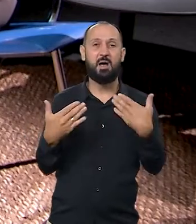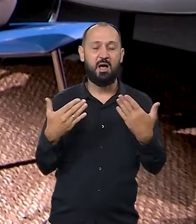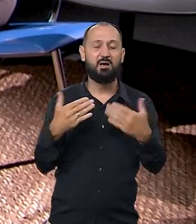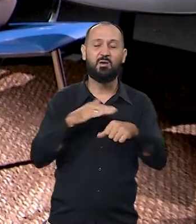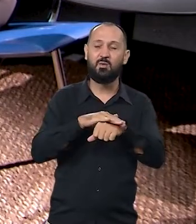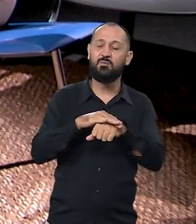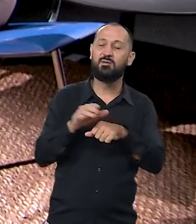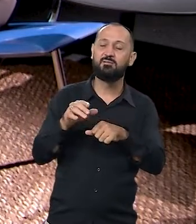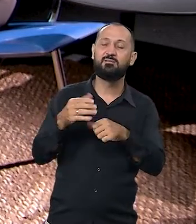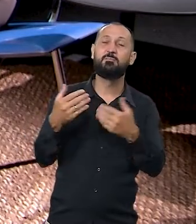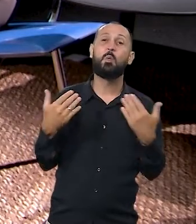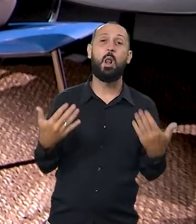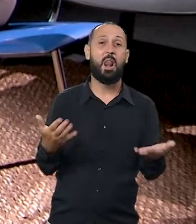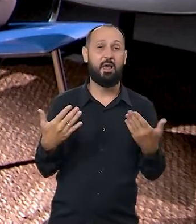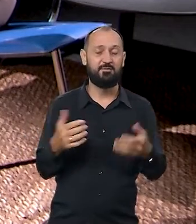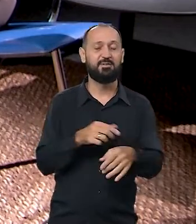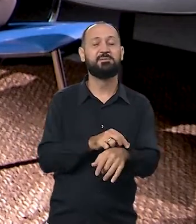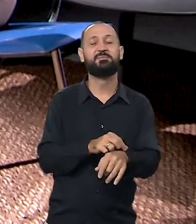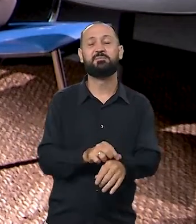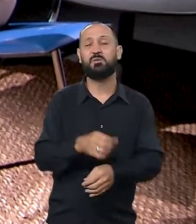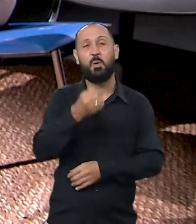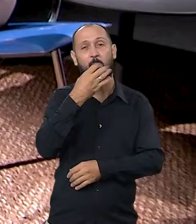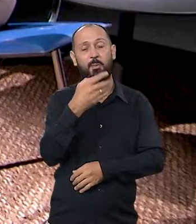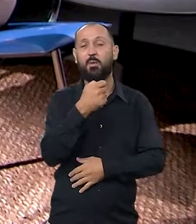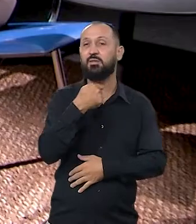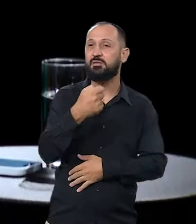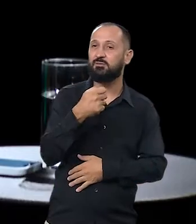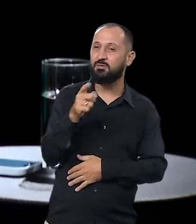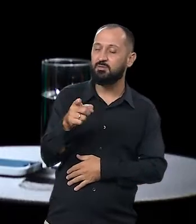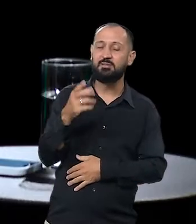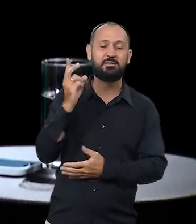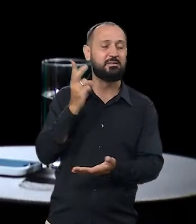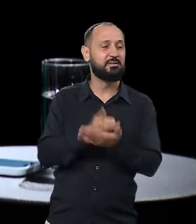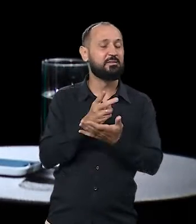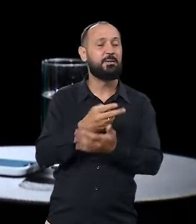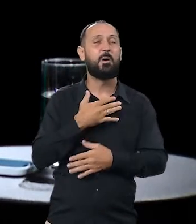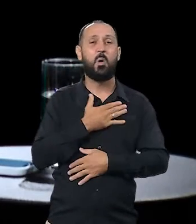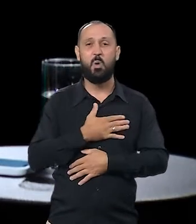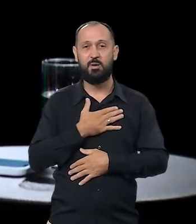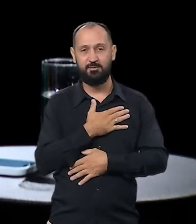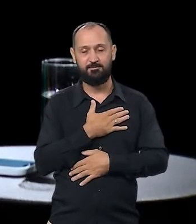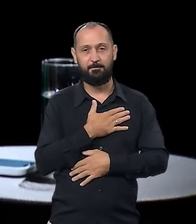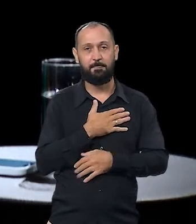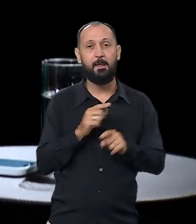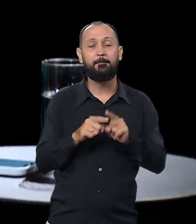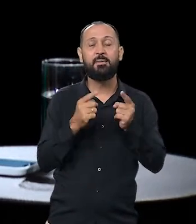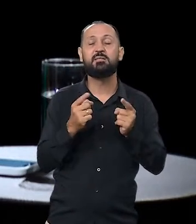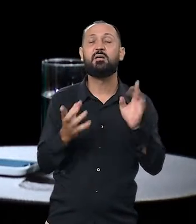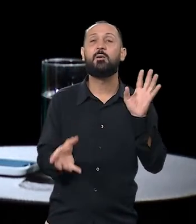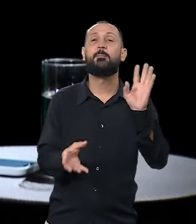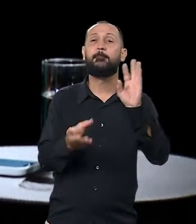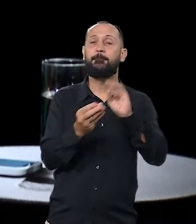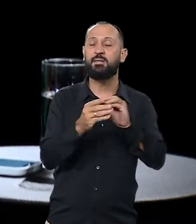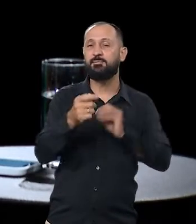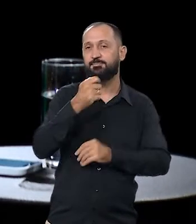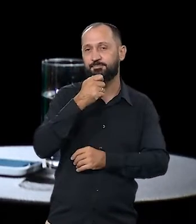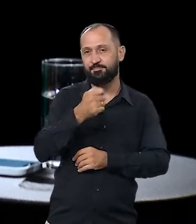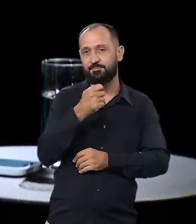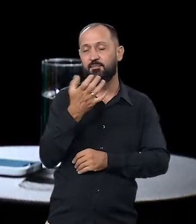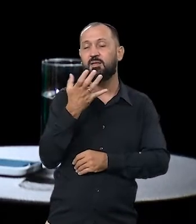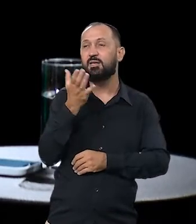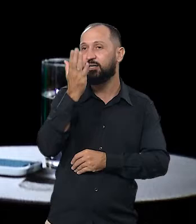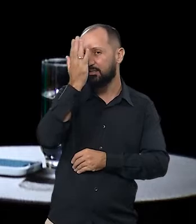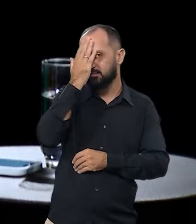nosso bate-papo aqui, a conversa com o senhor é muito leve, né? Muito bom entrevistar o senhor, eu sempre gostei. Mas, para fechar aqui a